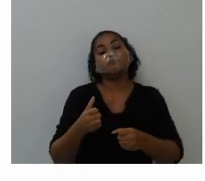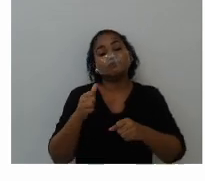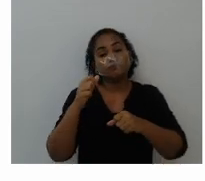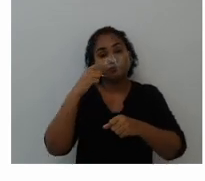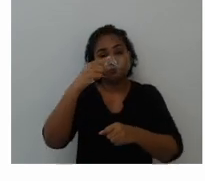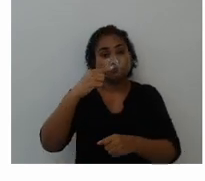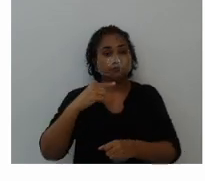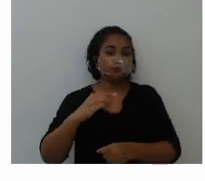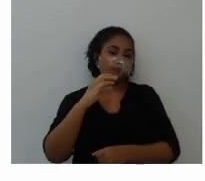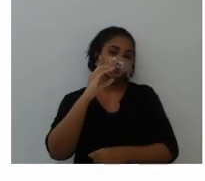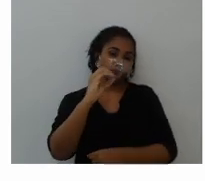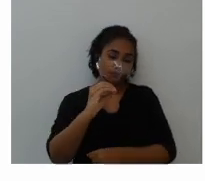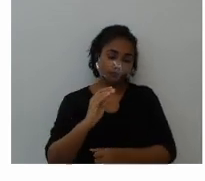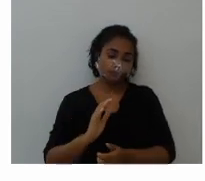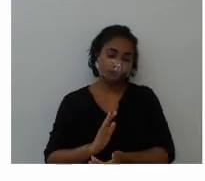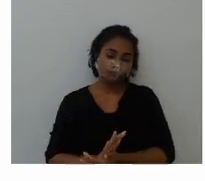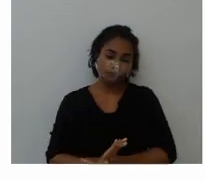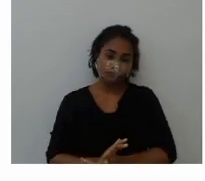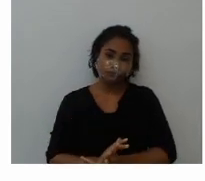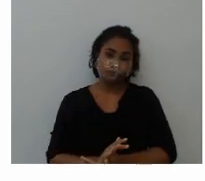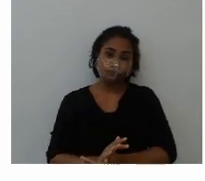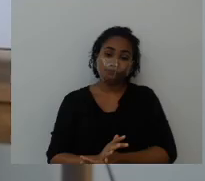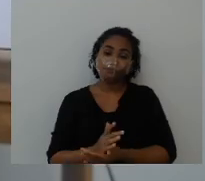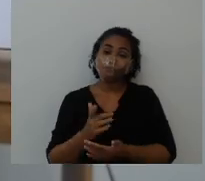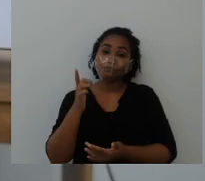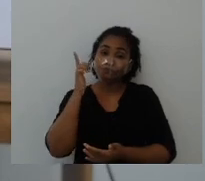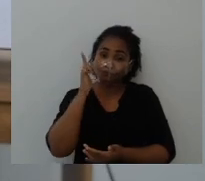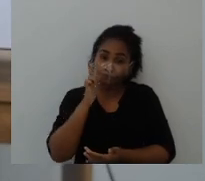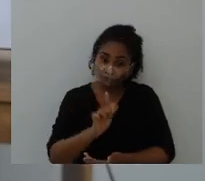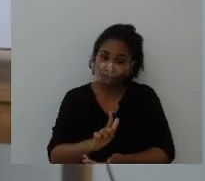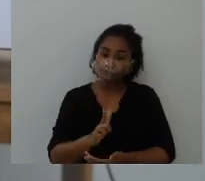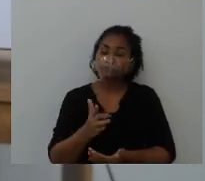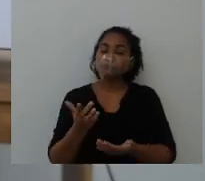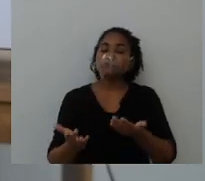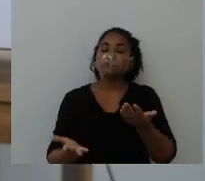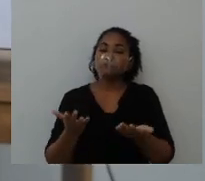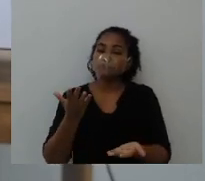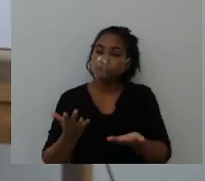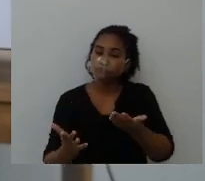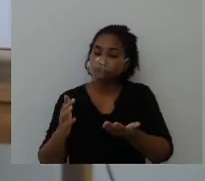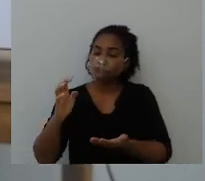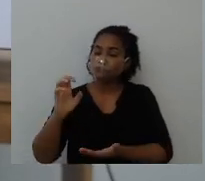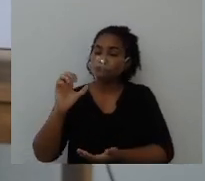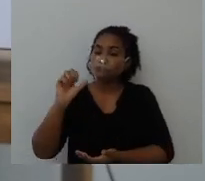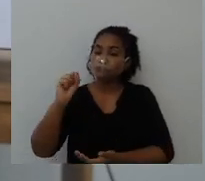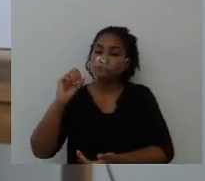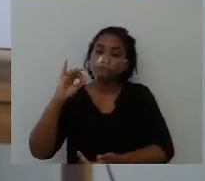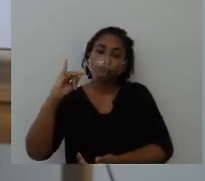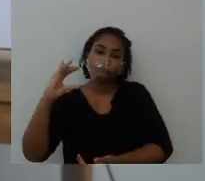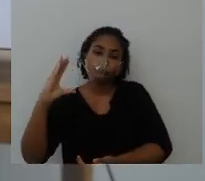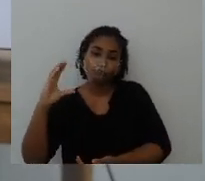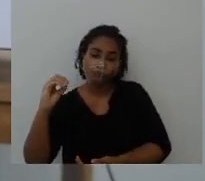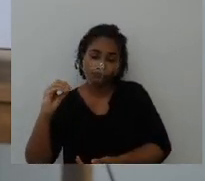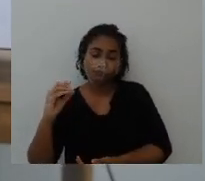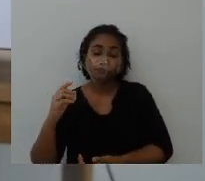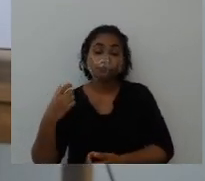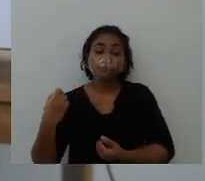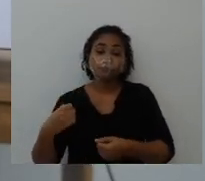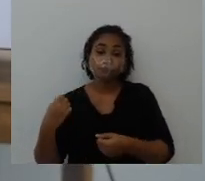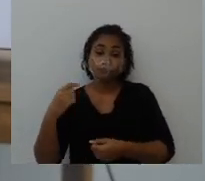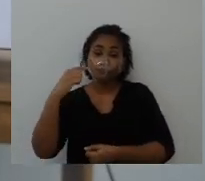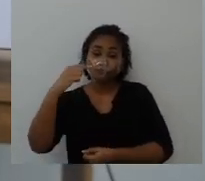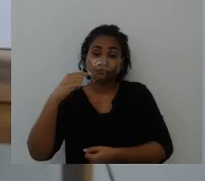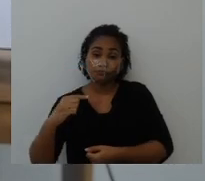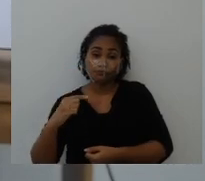Então, lembre disso. Para um corpo estar no equilíbrio estático, a soma das forças elas têm que dar igual